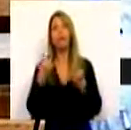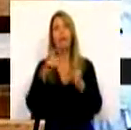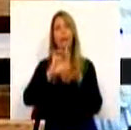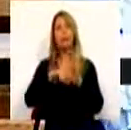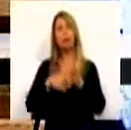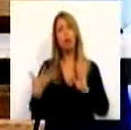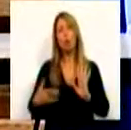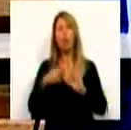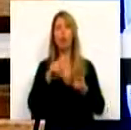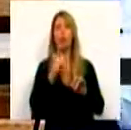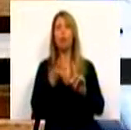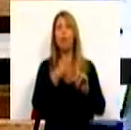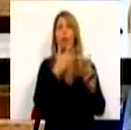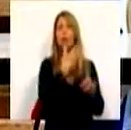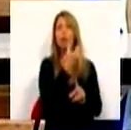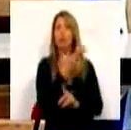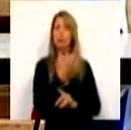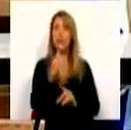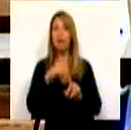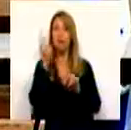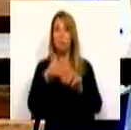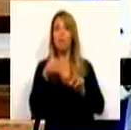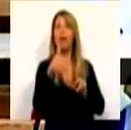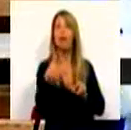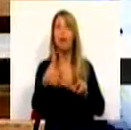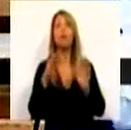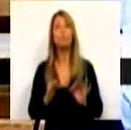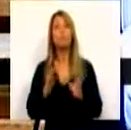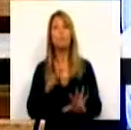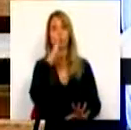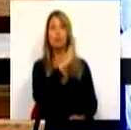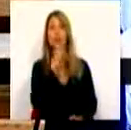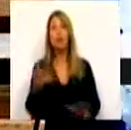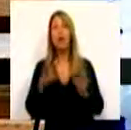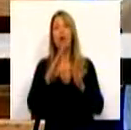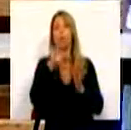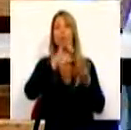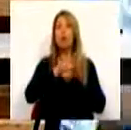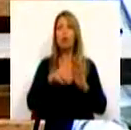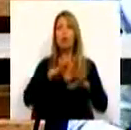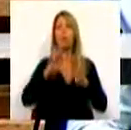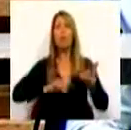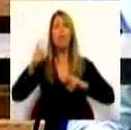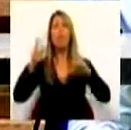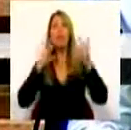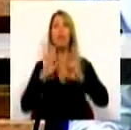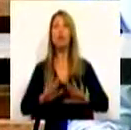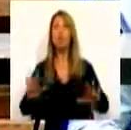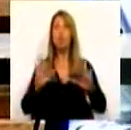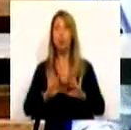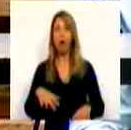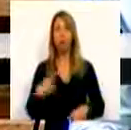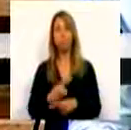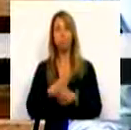de 2017 e no próximo ano a sua própria concretização desses projetos. No que diz respeito à mobilidade suave, a manutenção